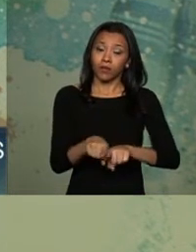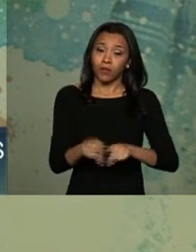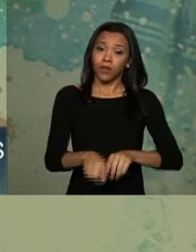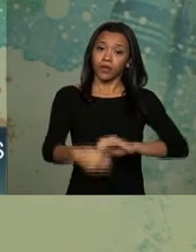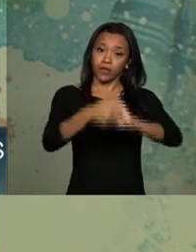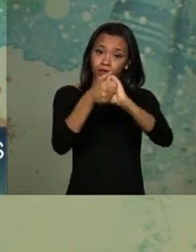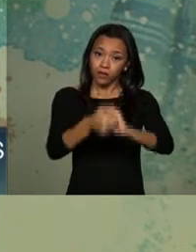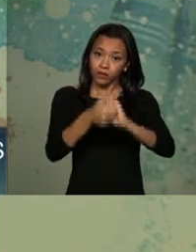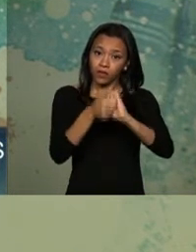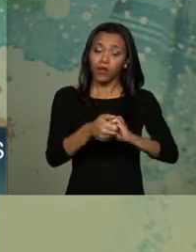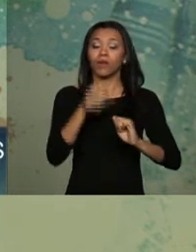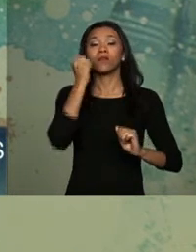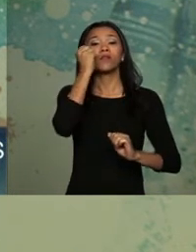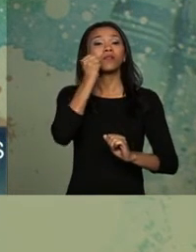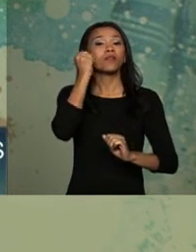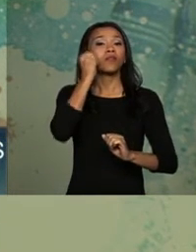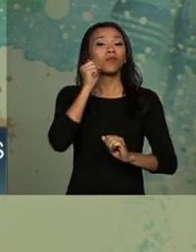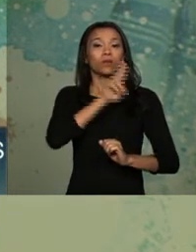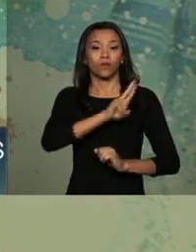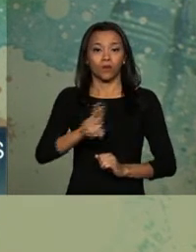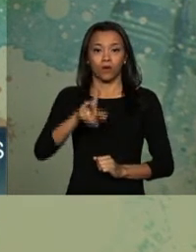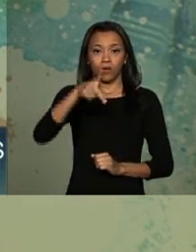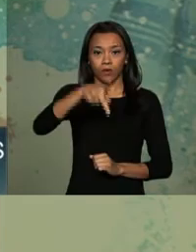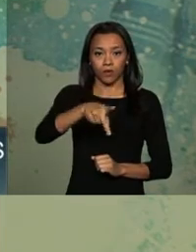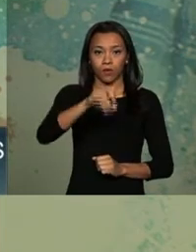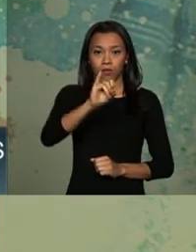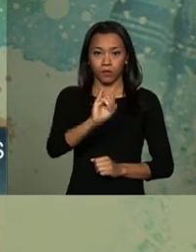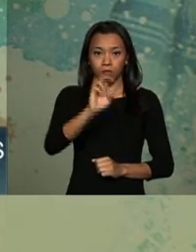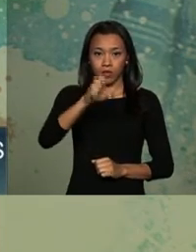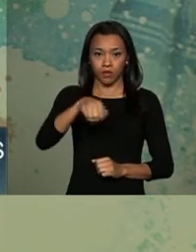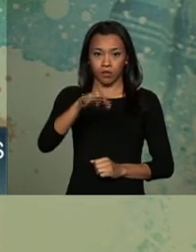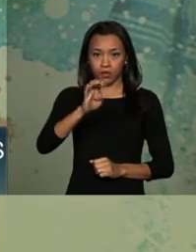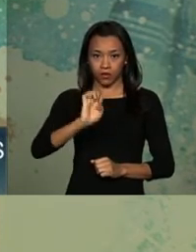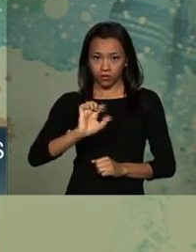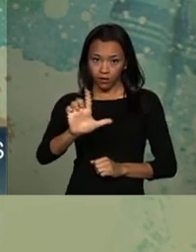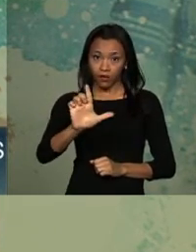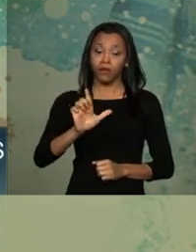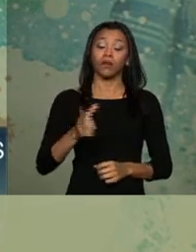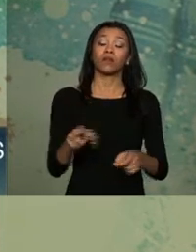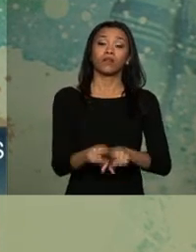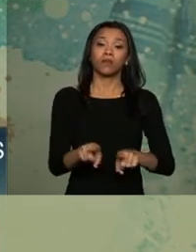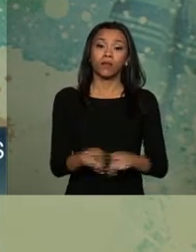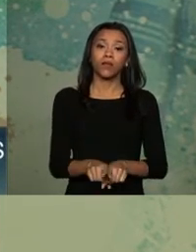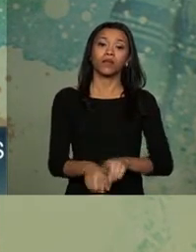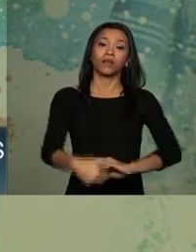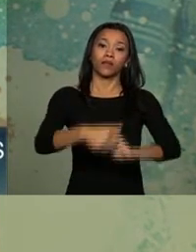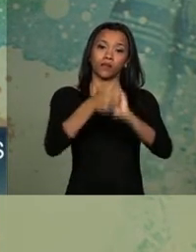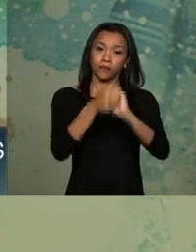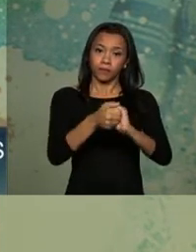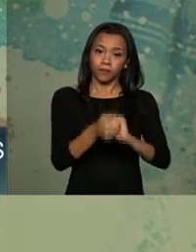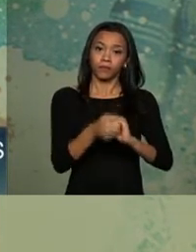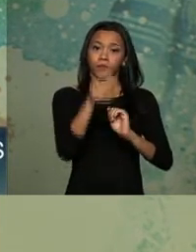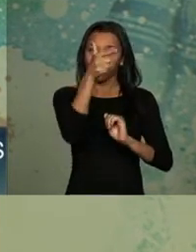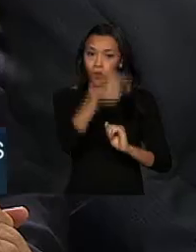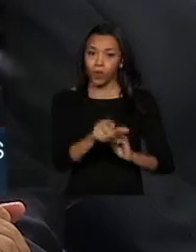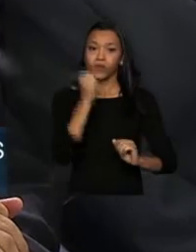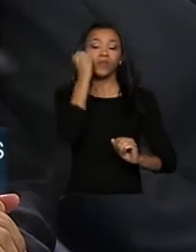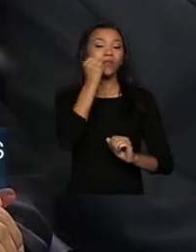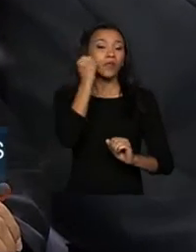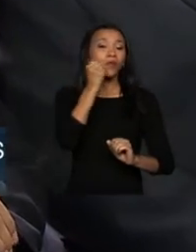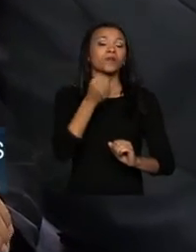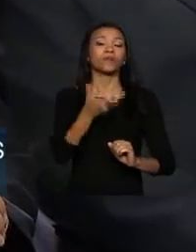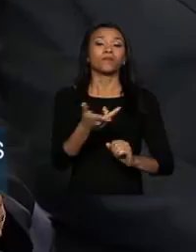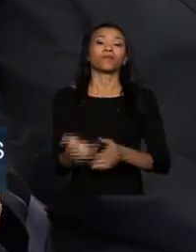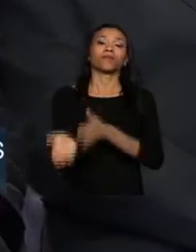senador José Pimentel, também o nosso senador Assir Gurgax, a